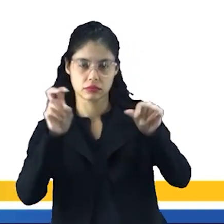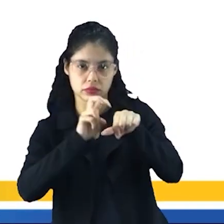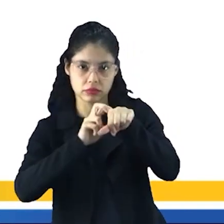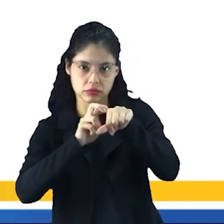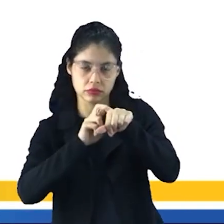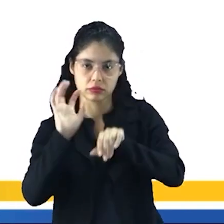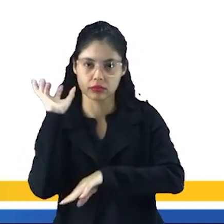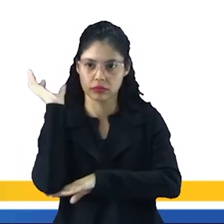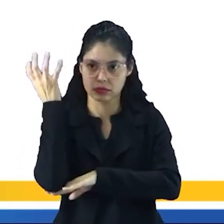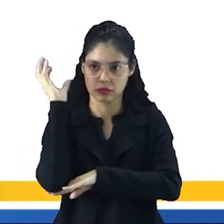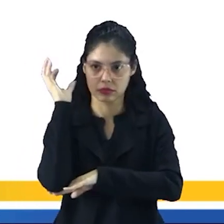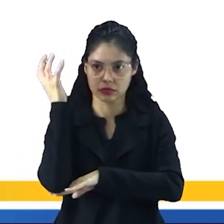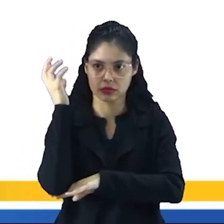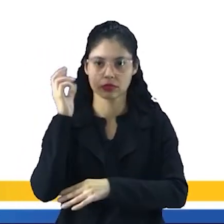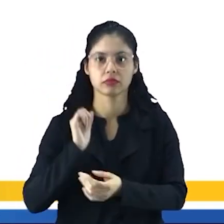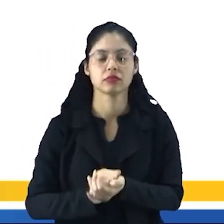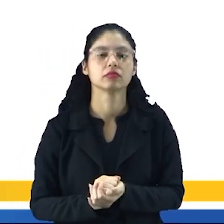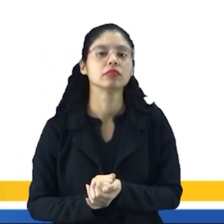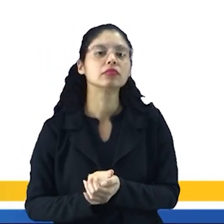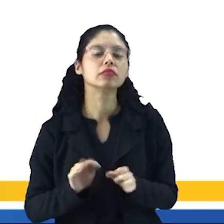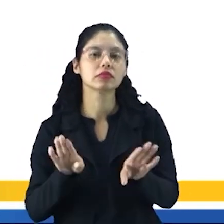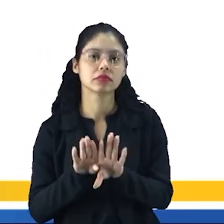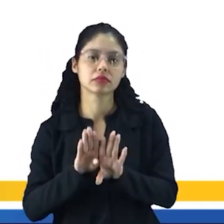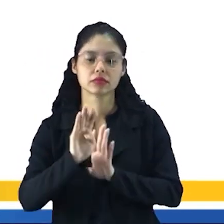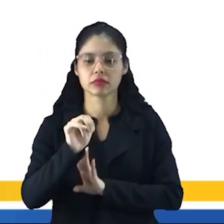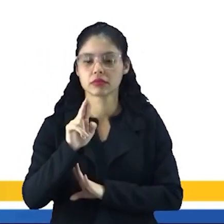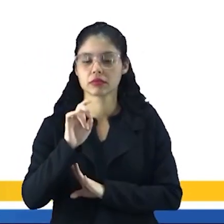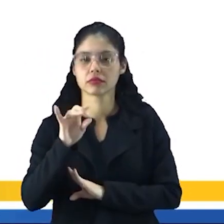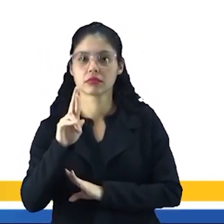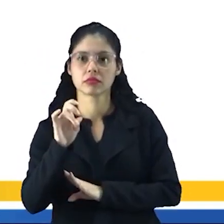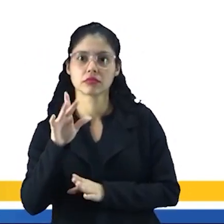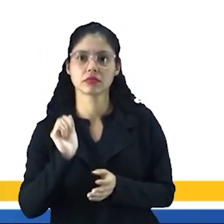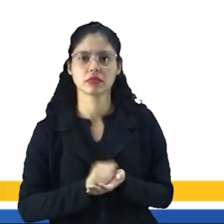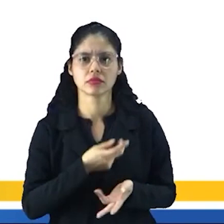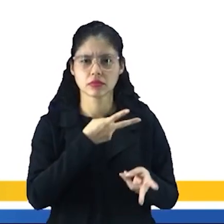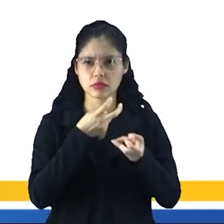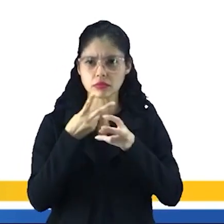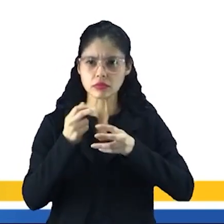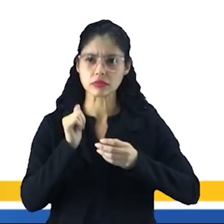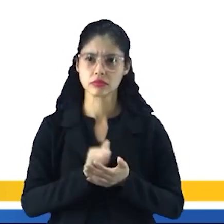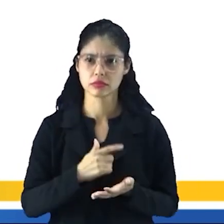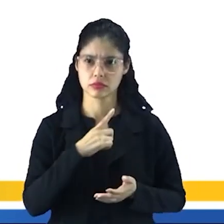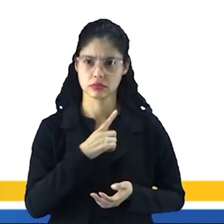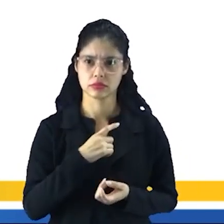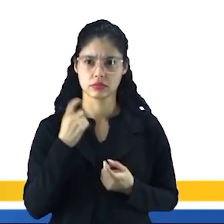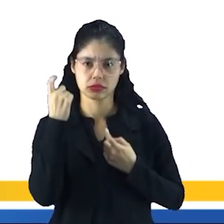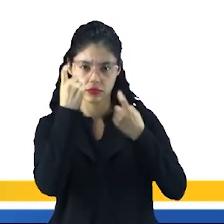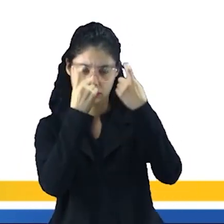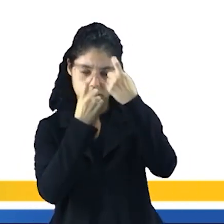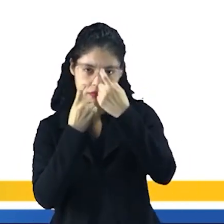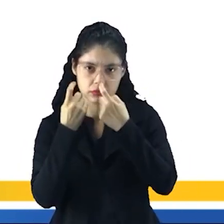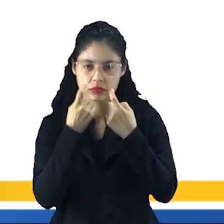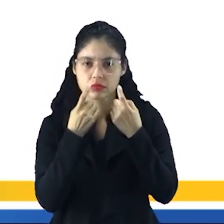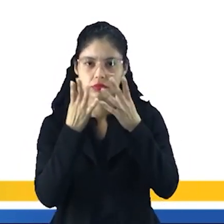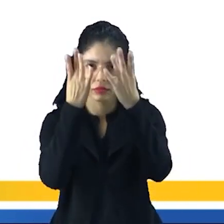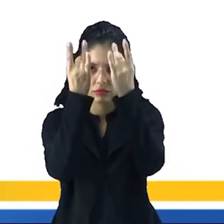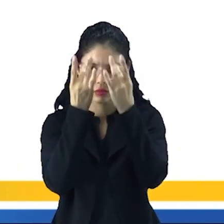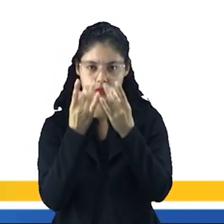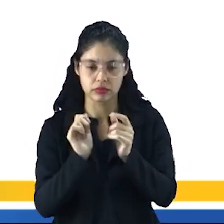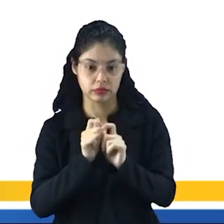verde é essa característica dessa folha da bananeira. Você observa que a negra, ela tem feições, né,